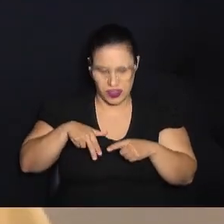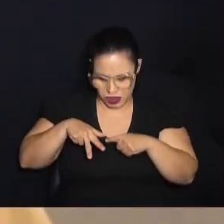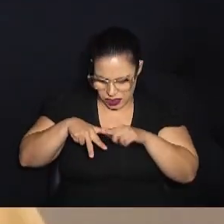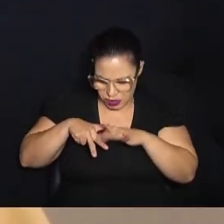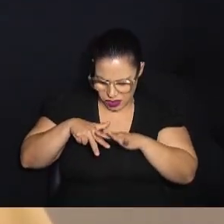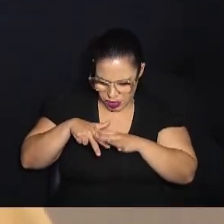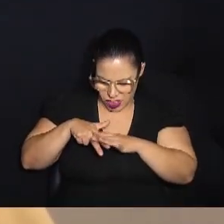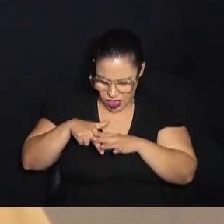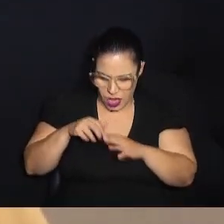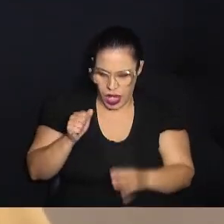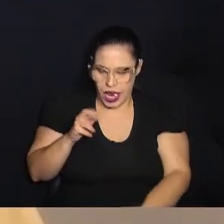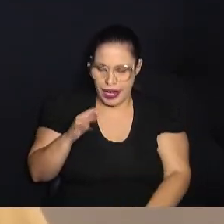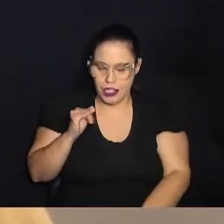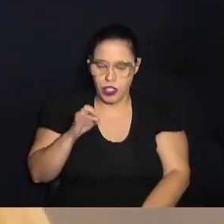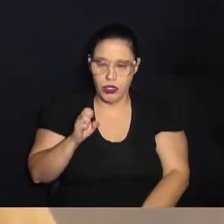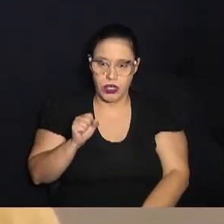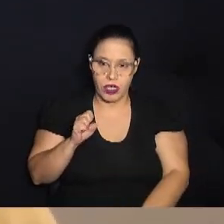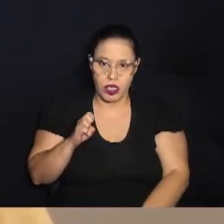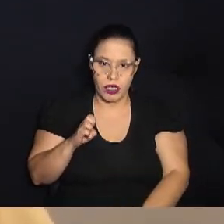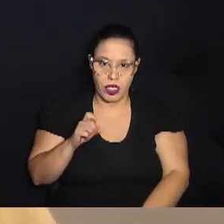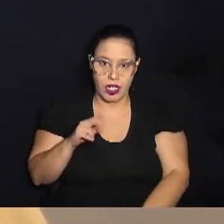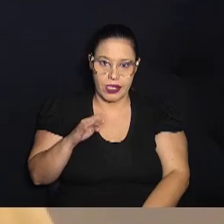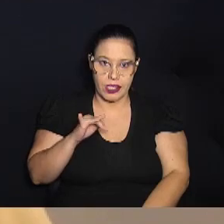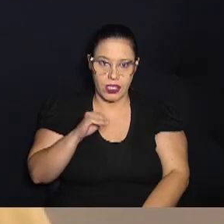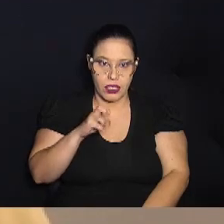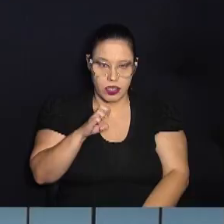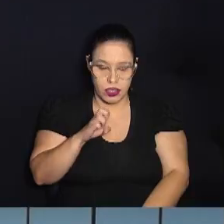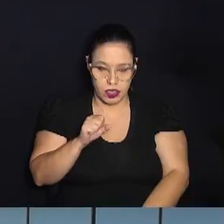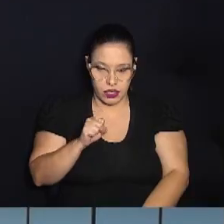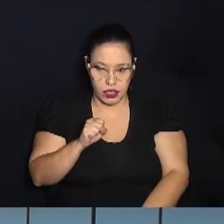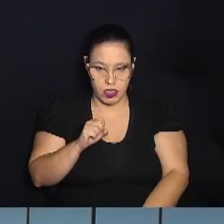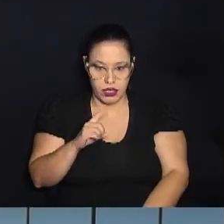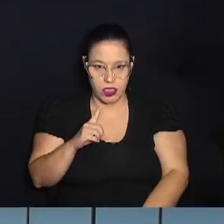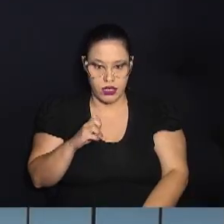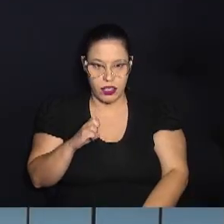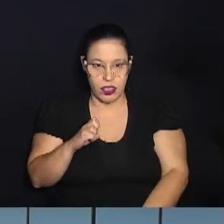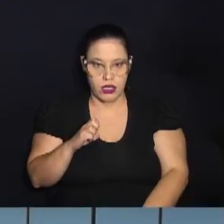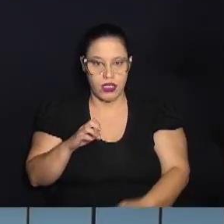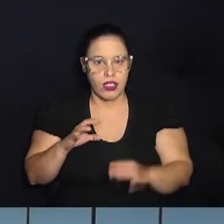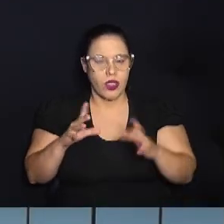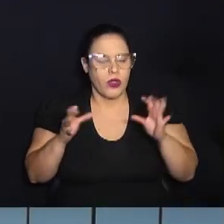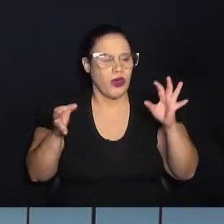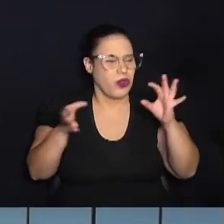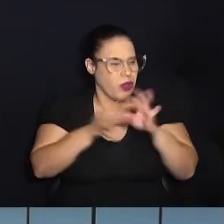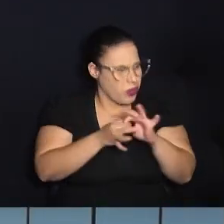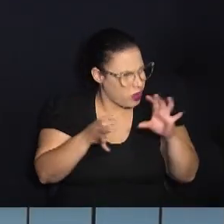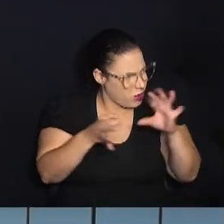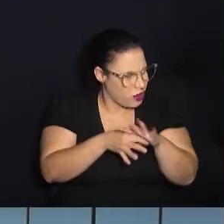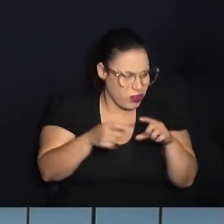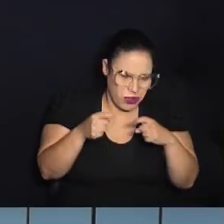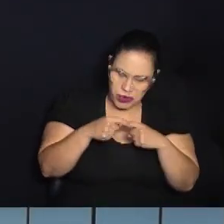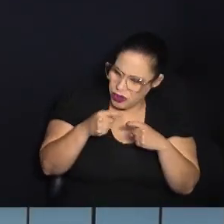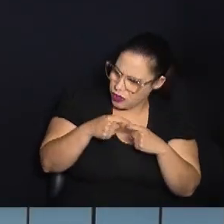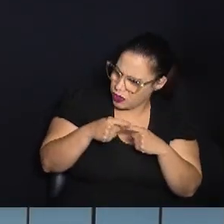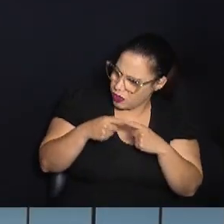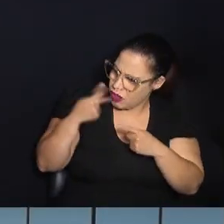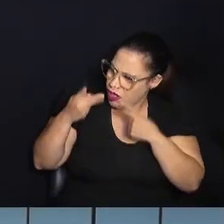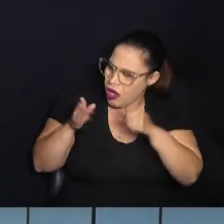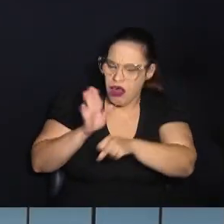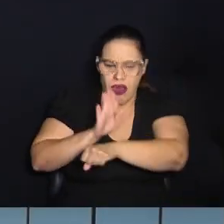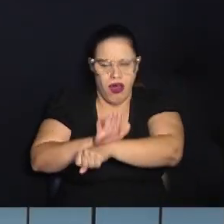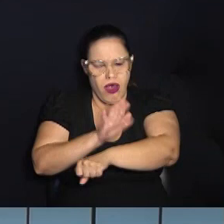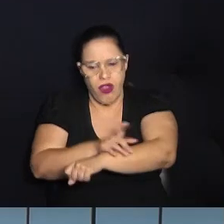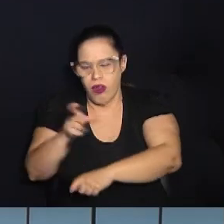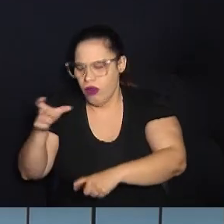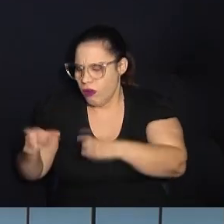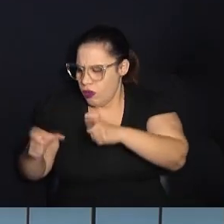pacientes com artrose, com osteoartrite, sofrem bastante. Em geral, né? E tá tudo interligado, né, doutora? Você vê que como se você não